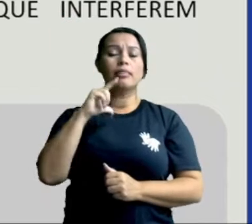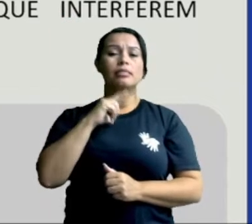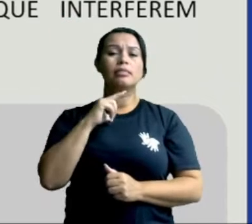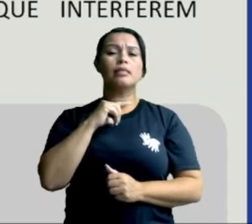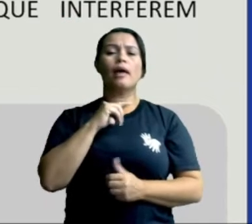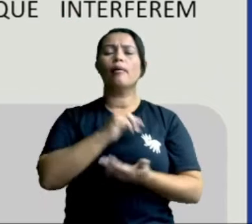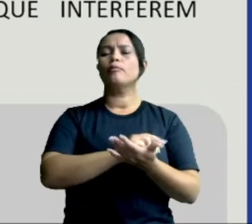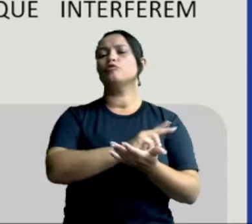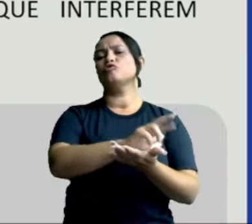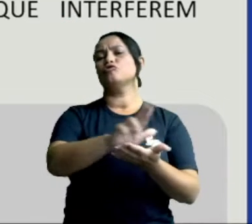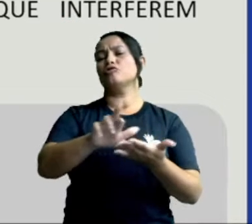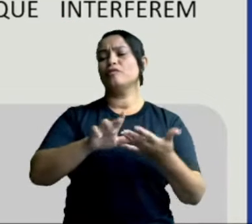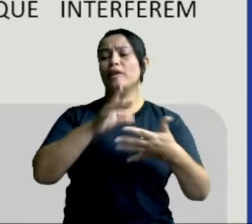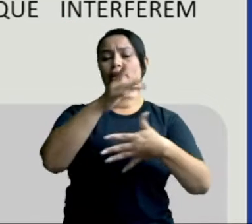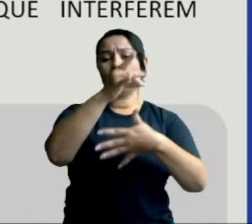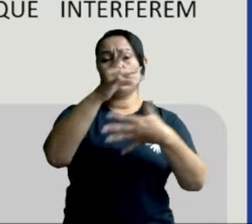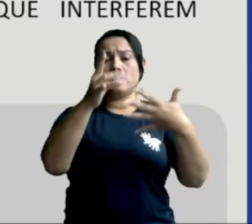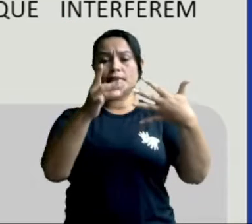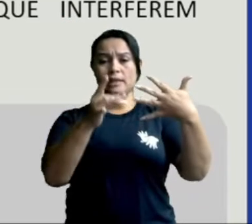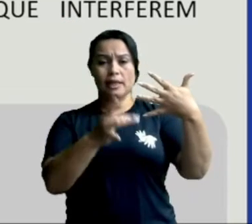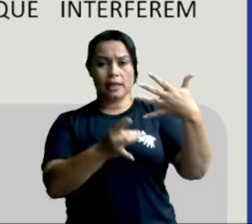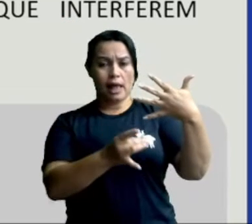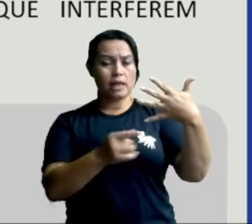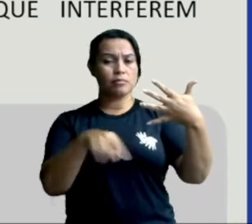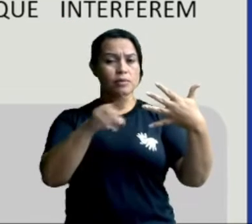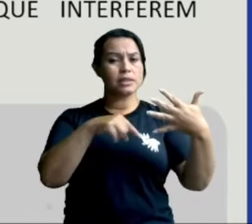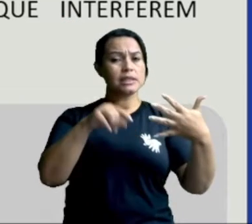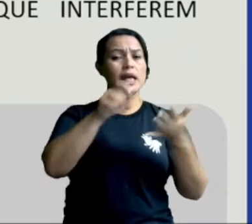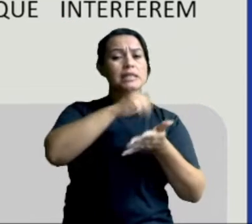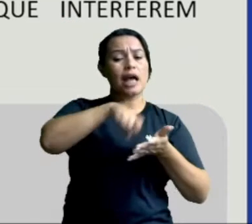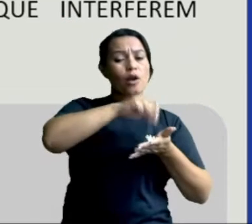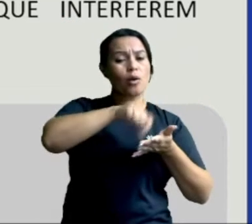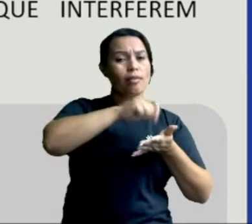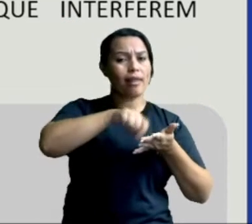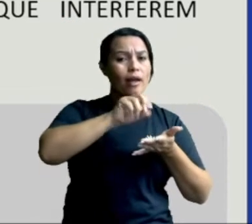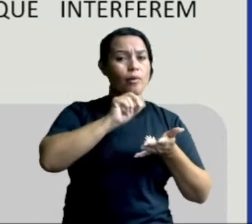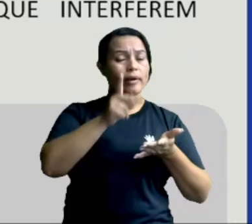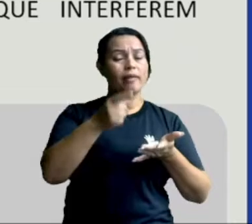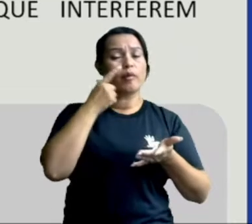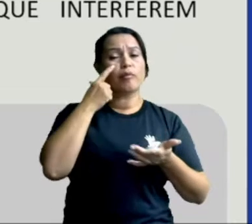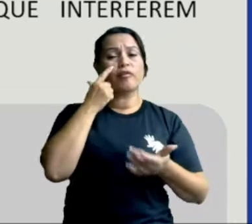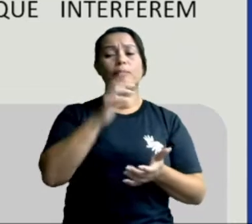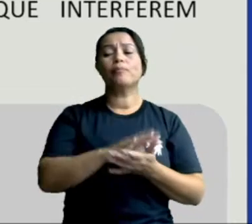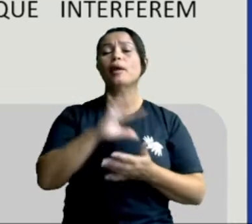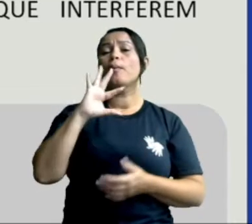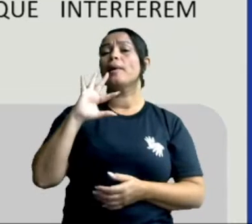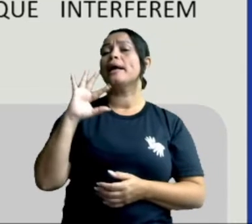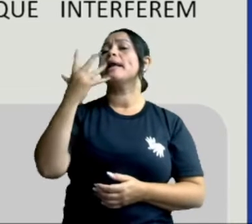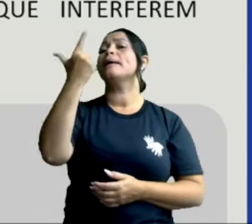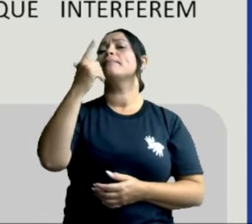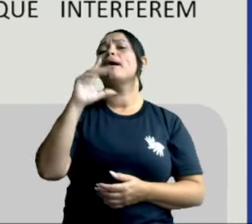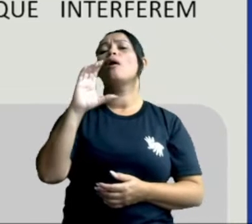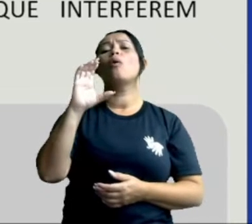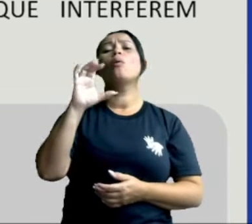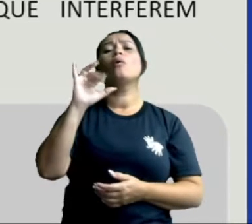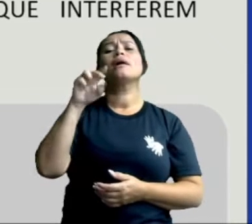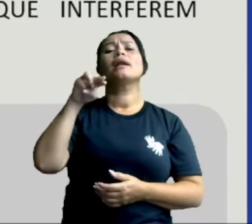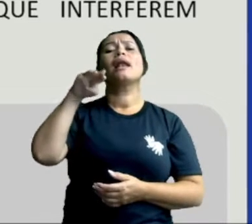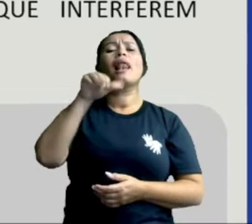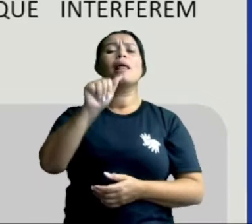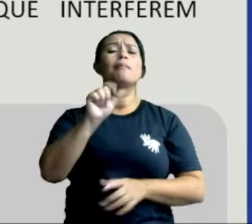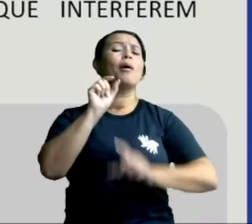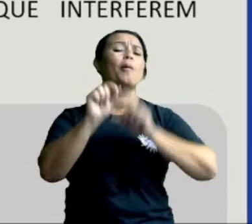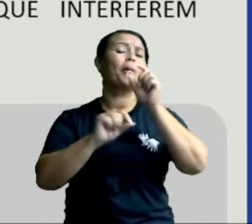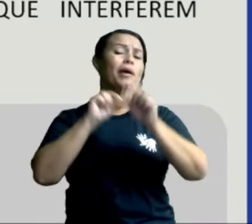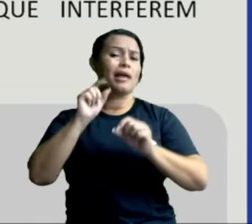temos muitas vegetais para se concentrar para vocês anotarem aí tá então clima O que é o que é o clima